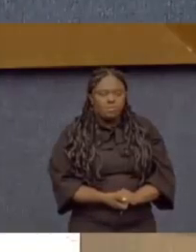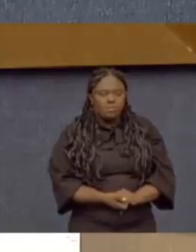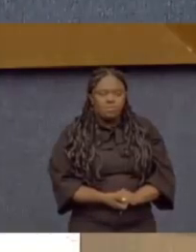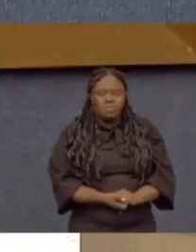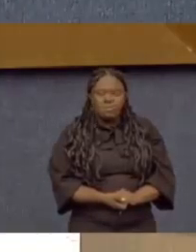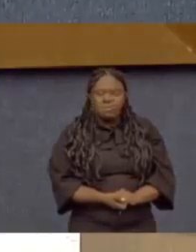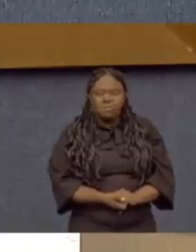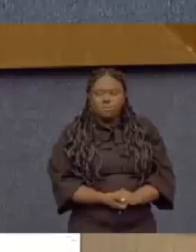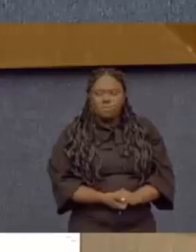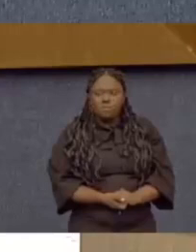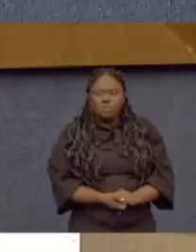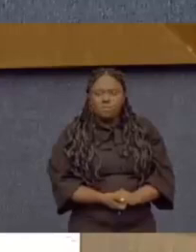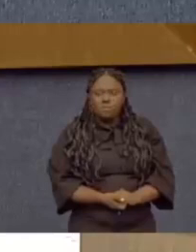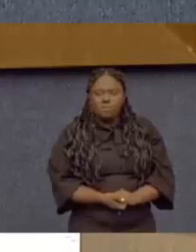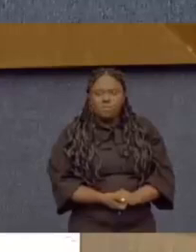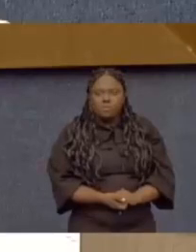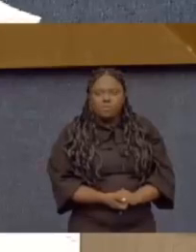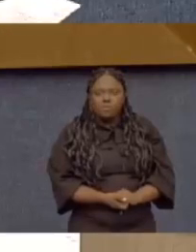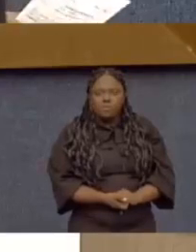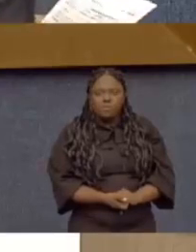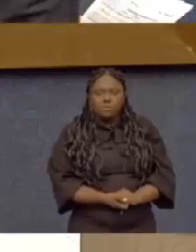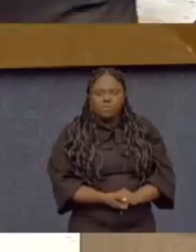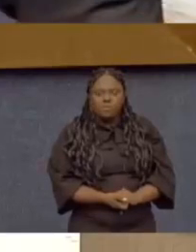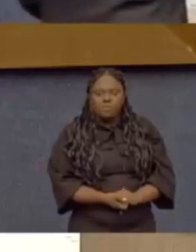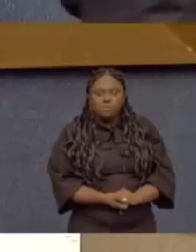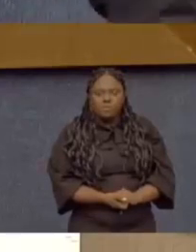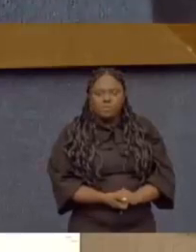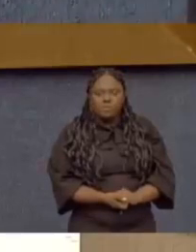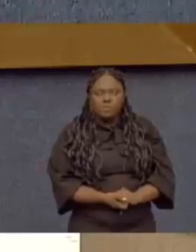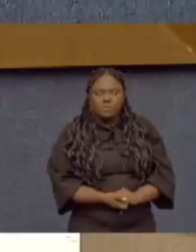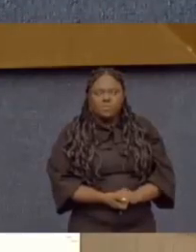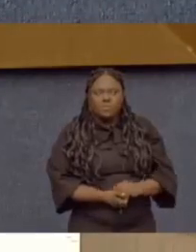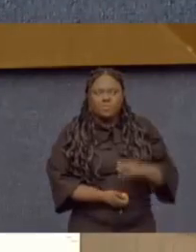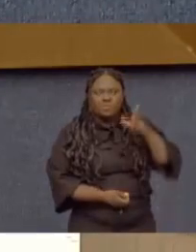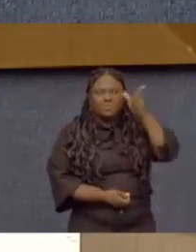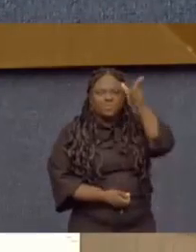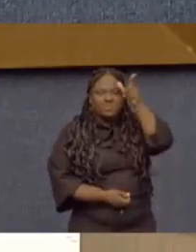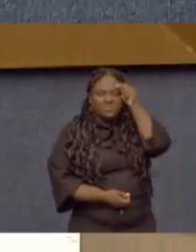Tá ótimo. Obrigado. Ufa.